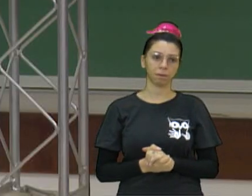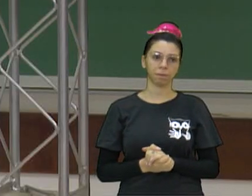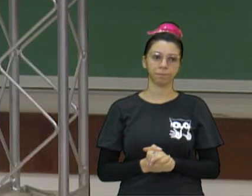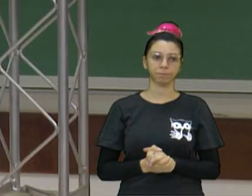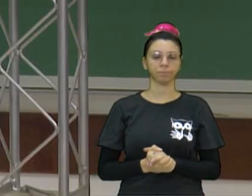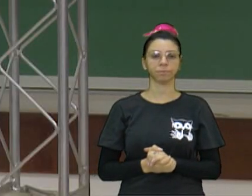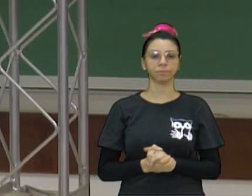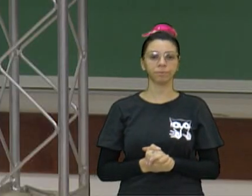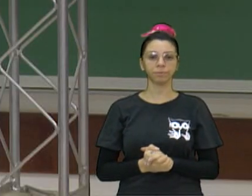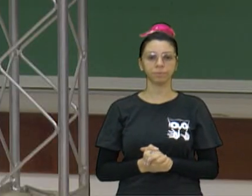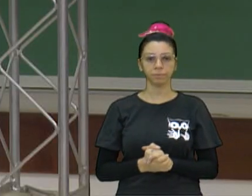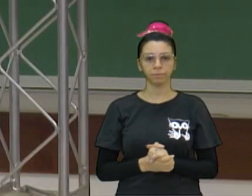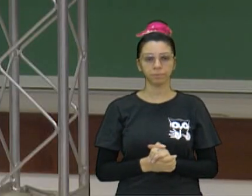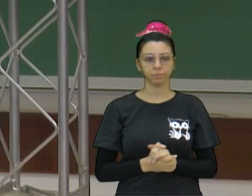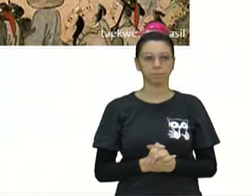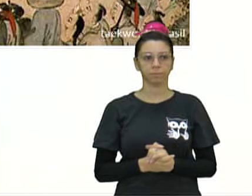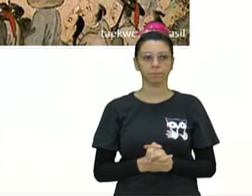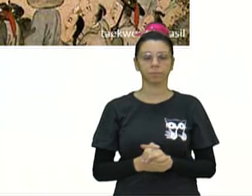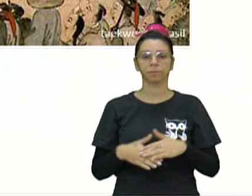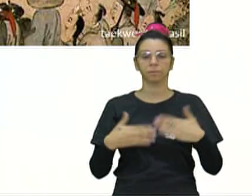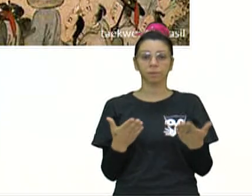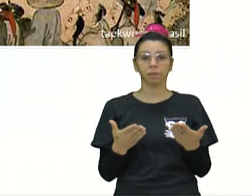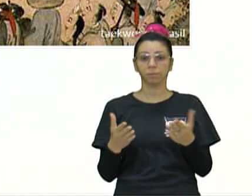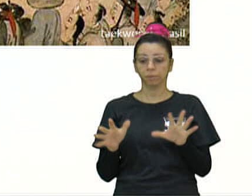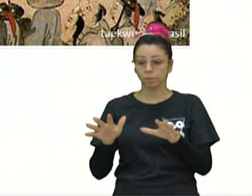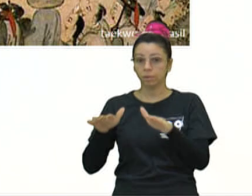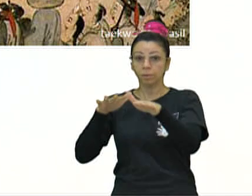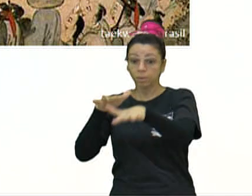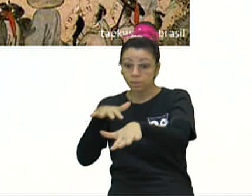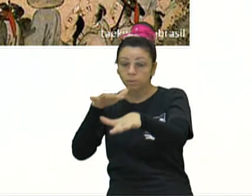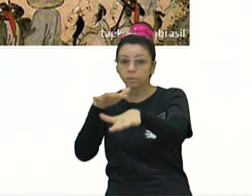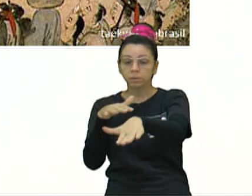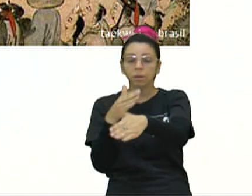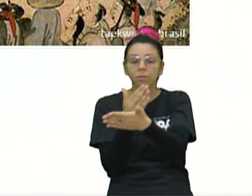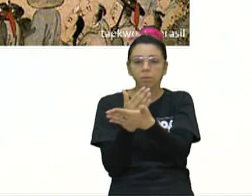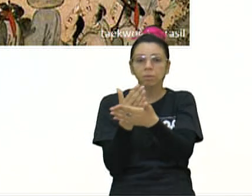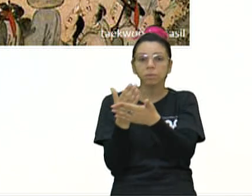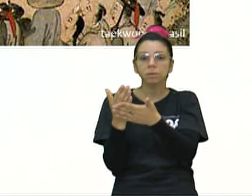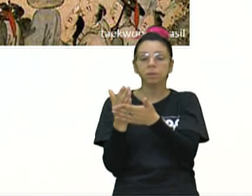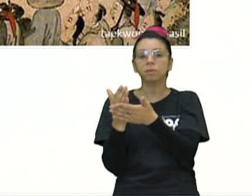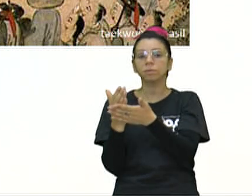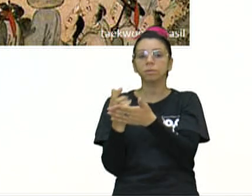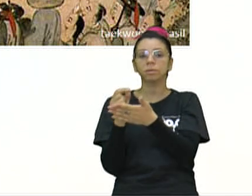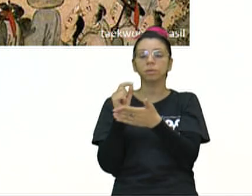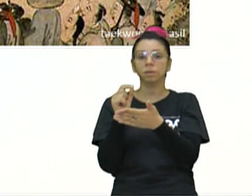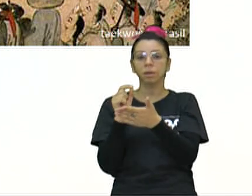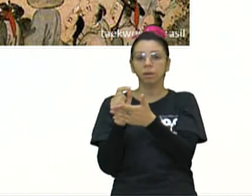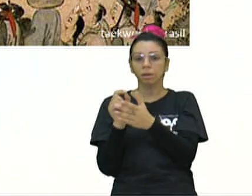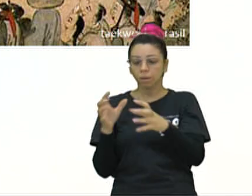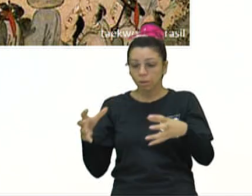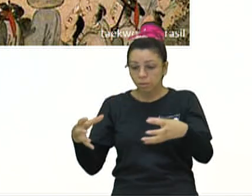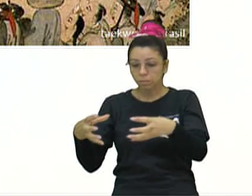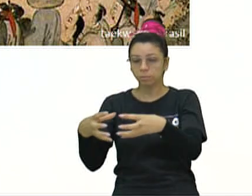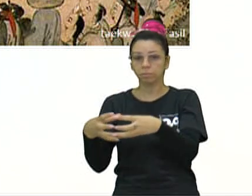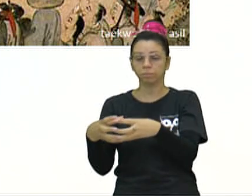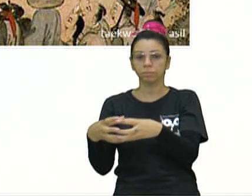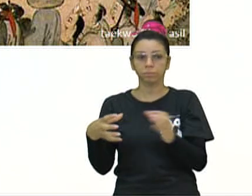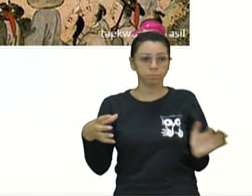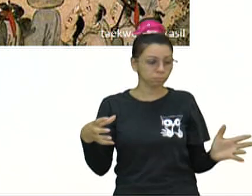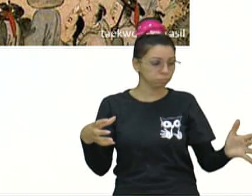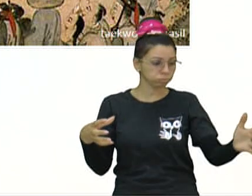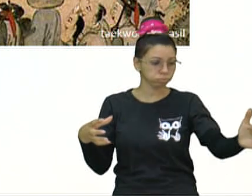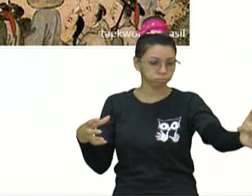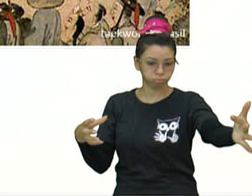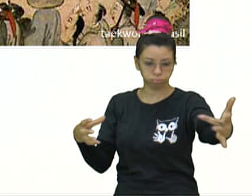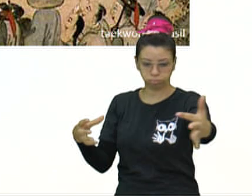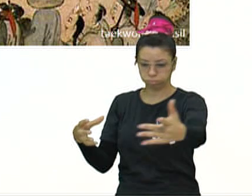superioridade das tropas Hwang, o pequeno reino de Silla conseguiu unificar a península coreana em um único reino. Então, é o que